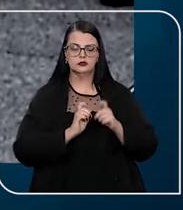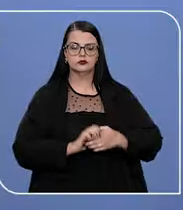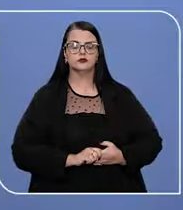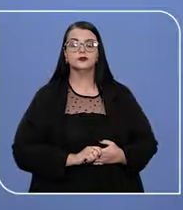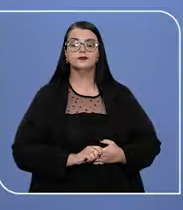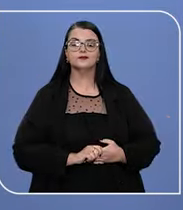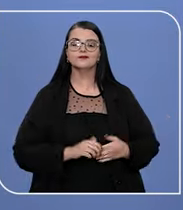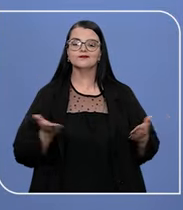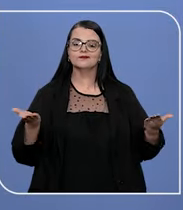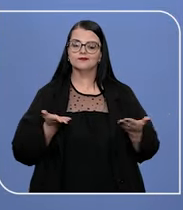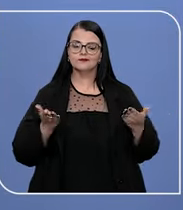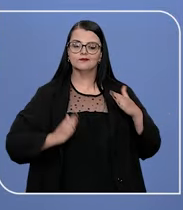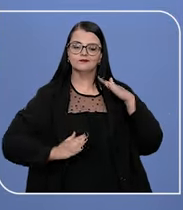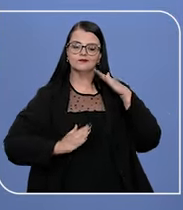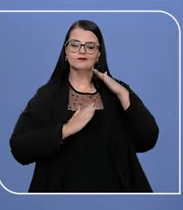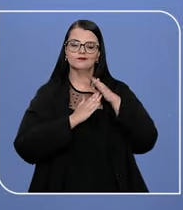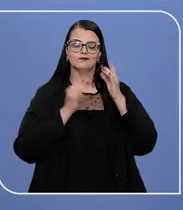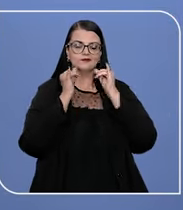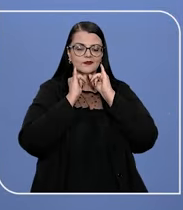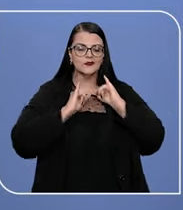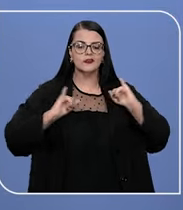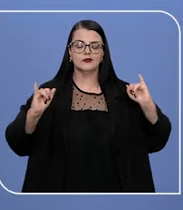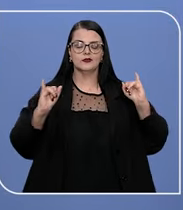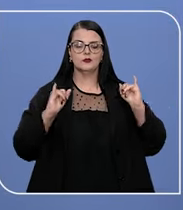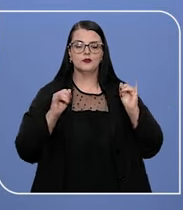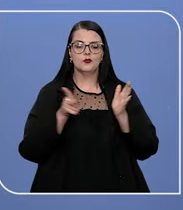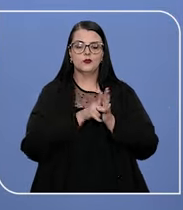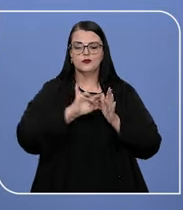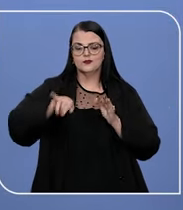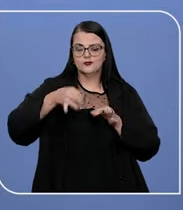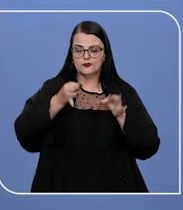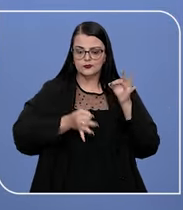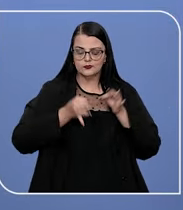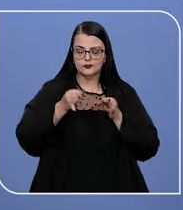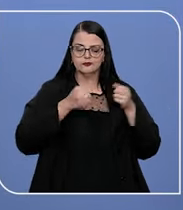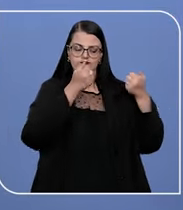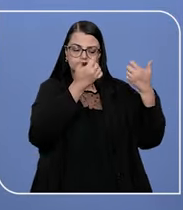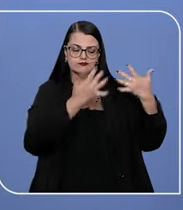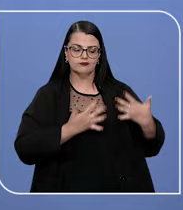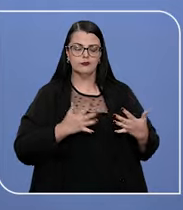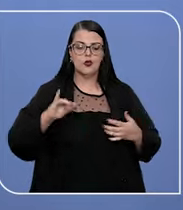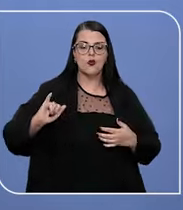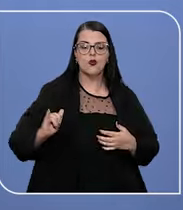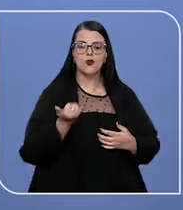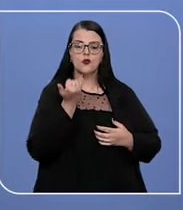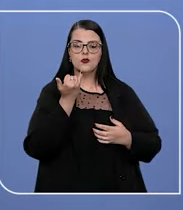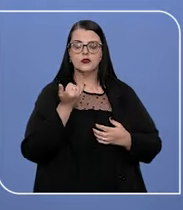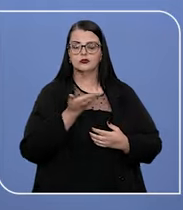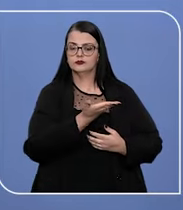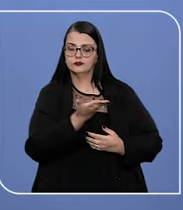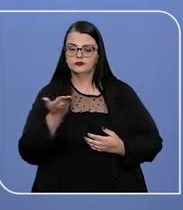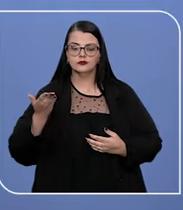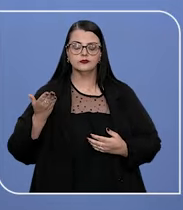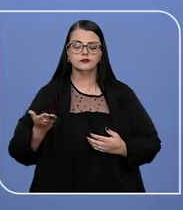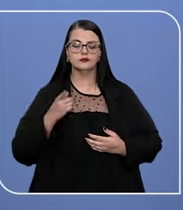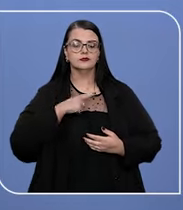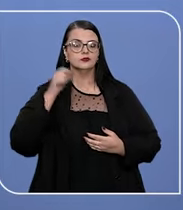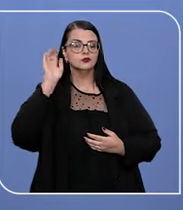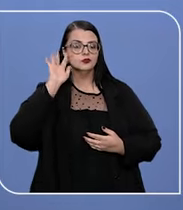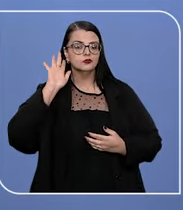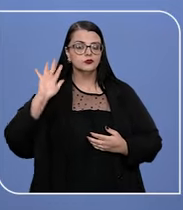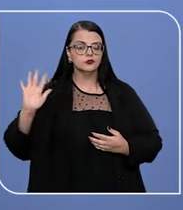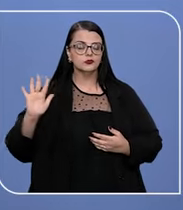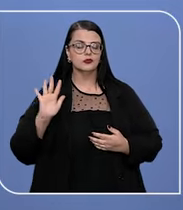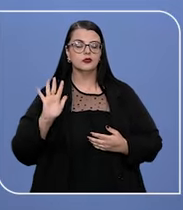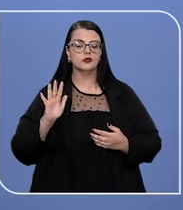administrativa agora vamos fazer uma pausa nas notícias sobre julgamentos e falar de uma oportunidade para você